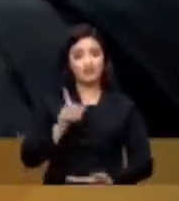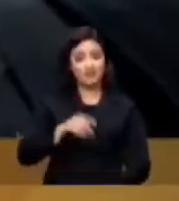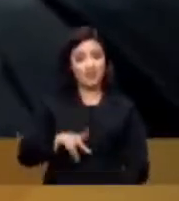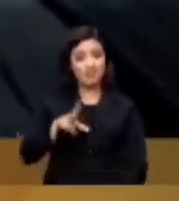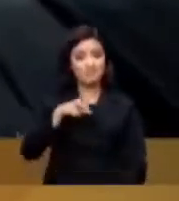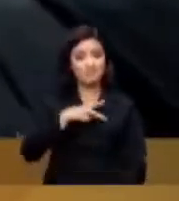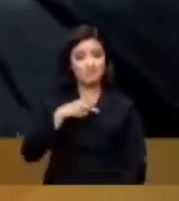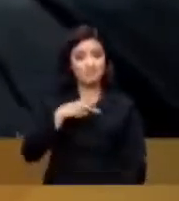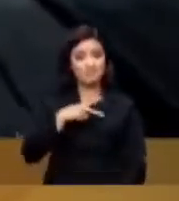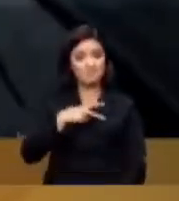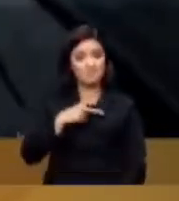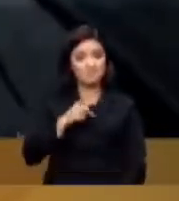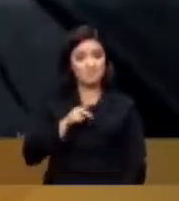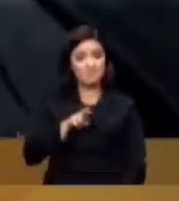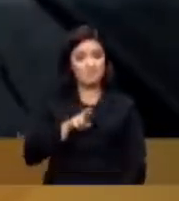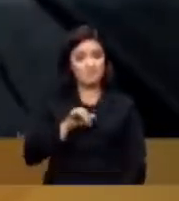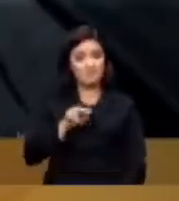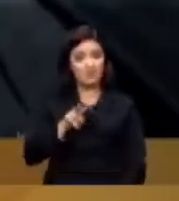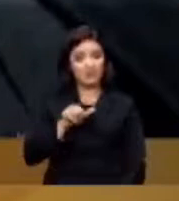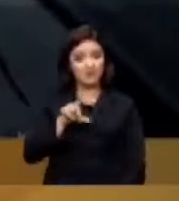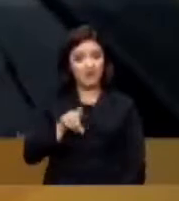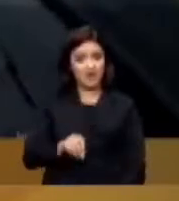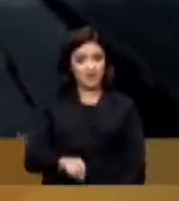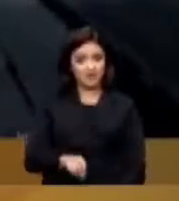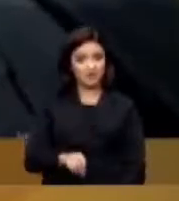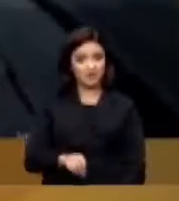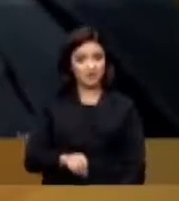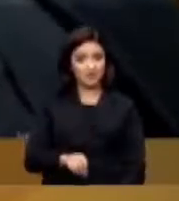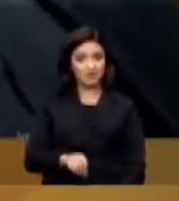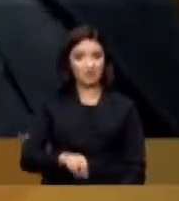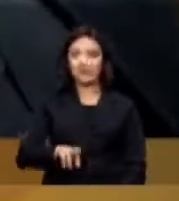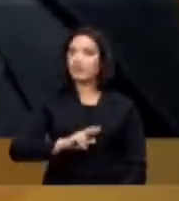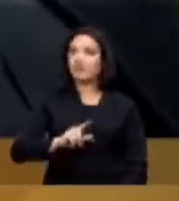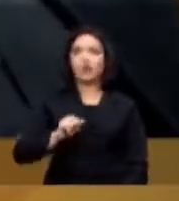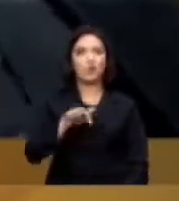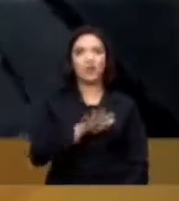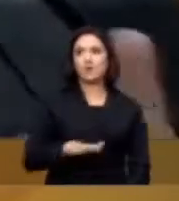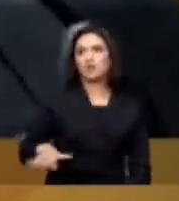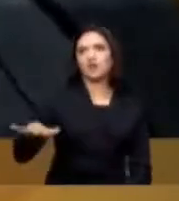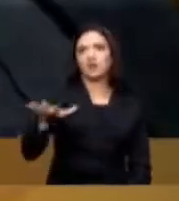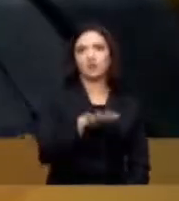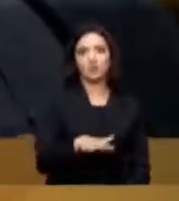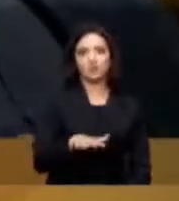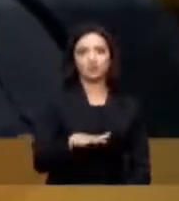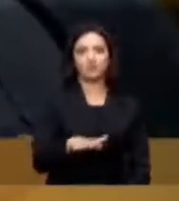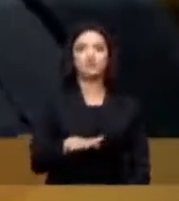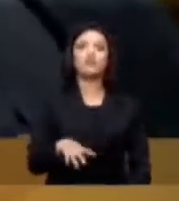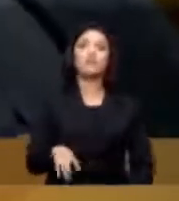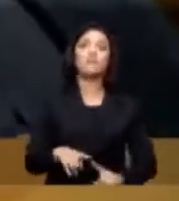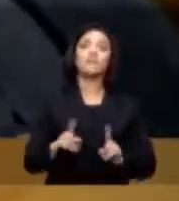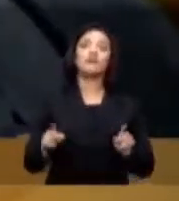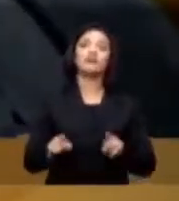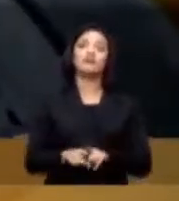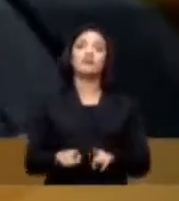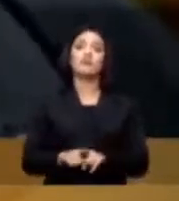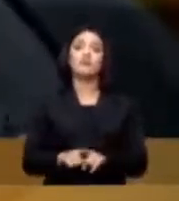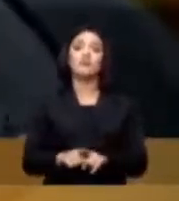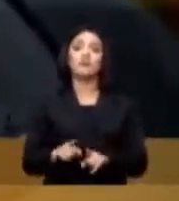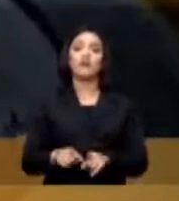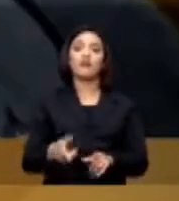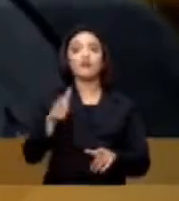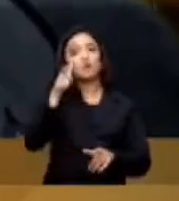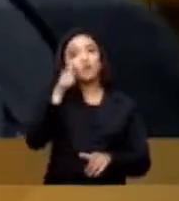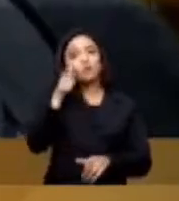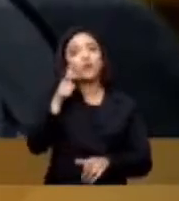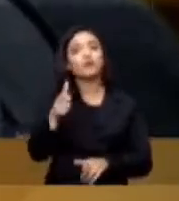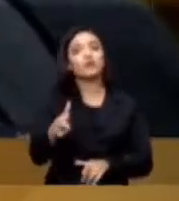privado, não universalizável, mesmo que essencial, e inclusive por interesse